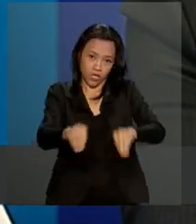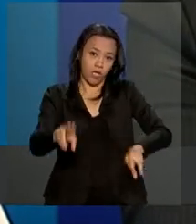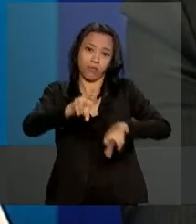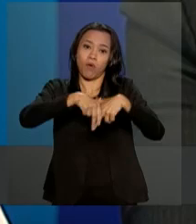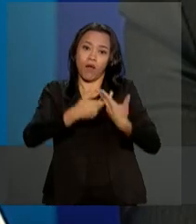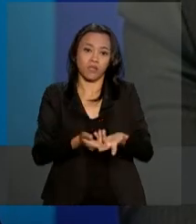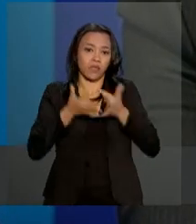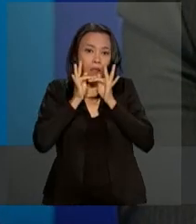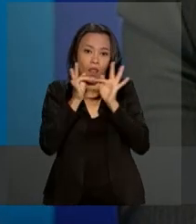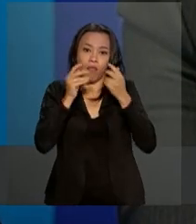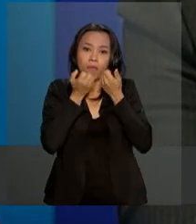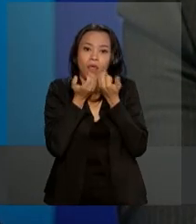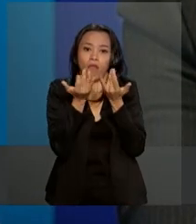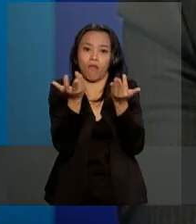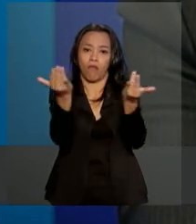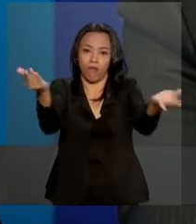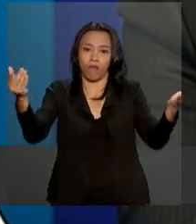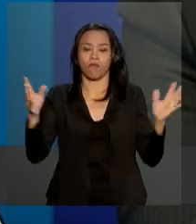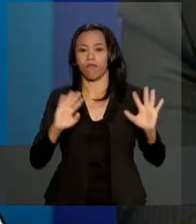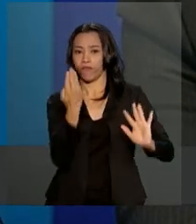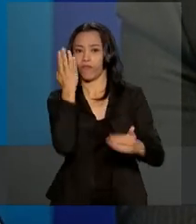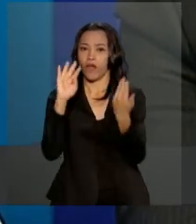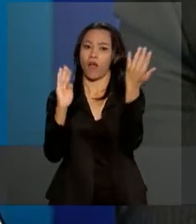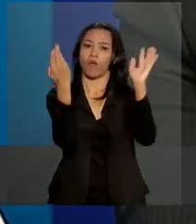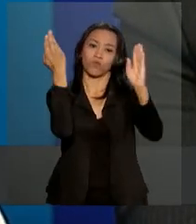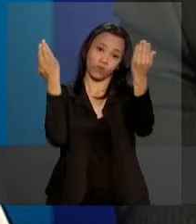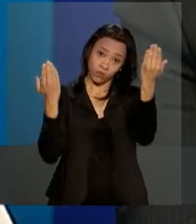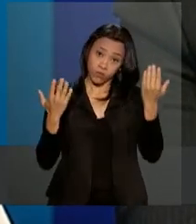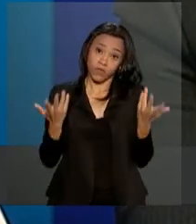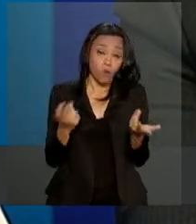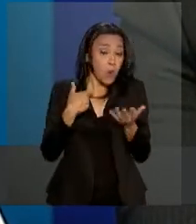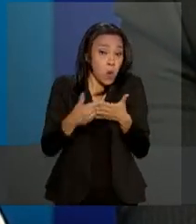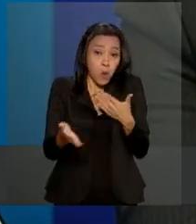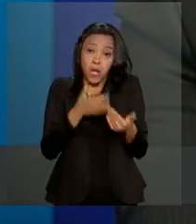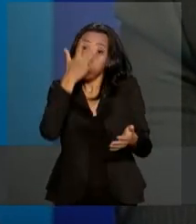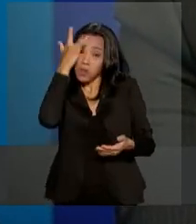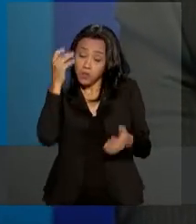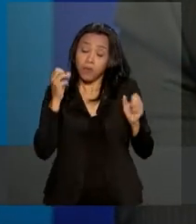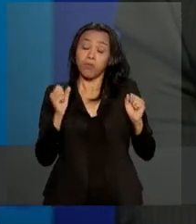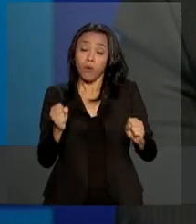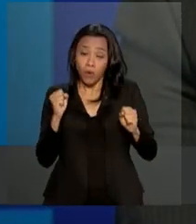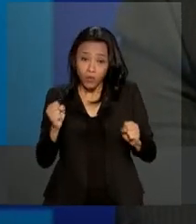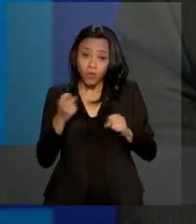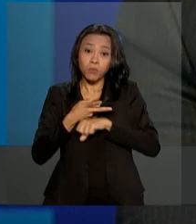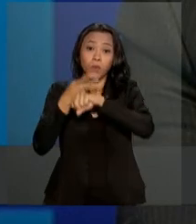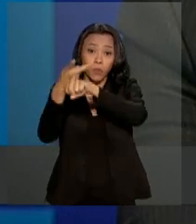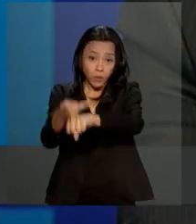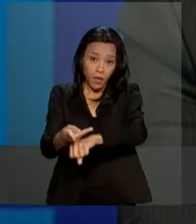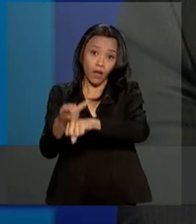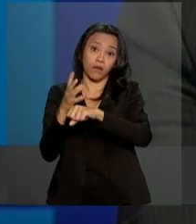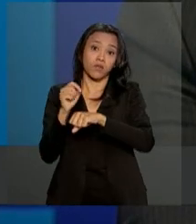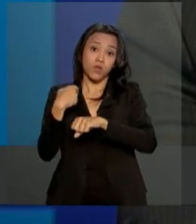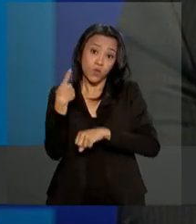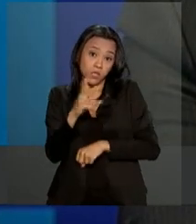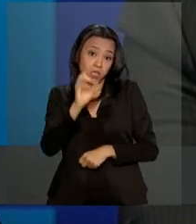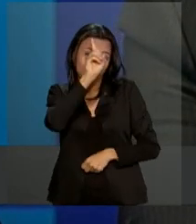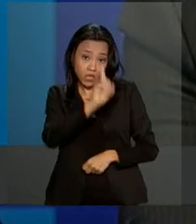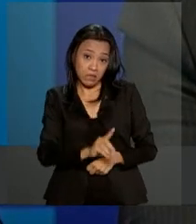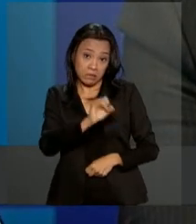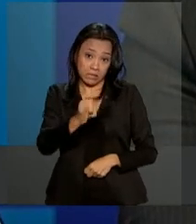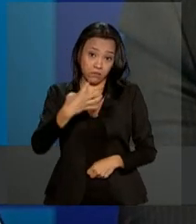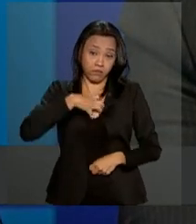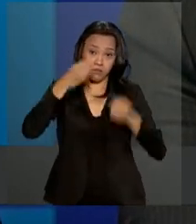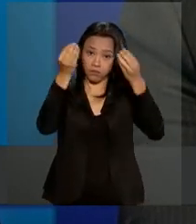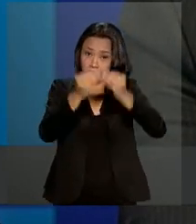que não agora qualquer cidadão brasileiro tem o direito de recorrer de um direito se ele se sentir prejudicado não conheço ninguém